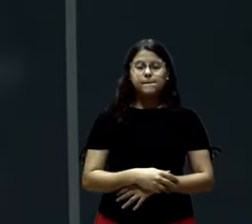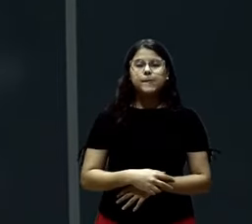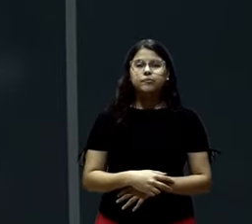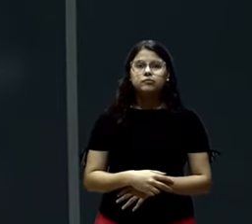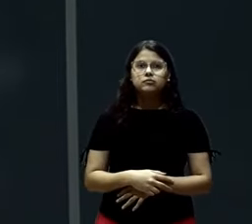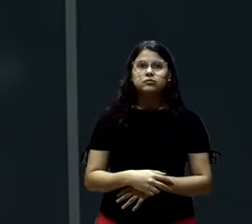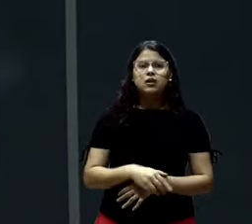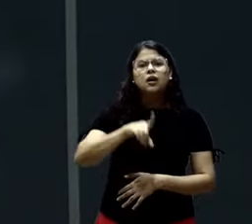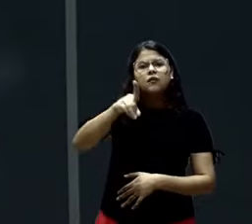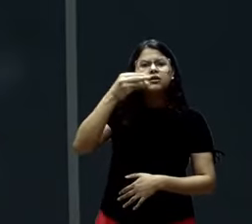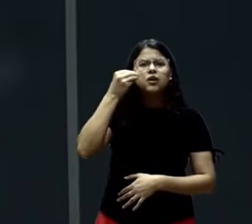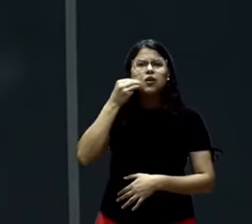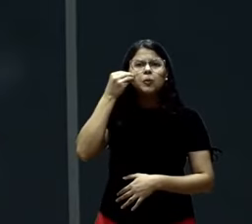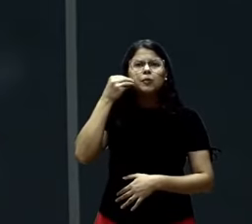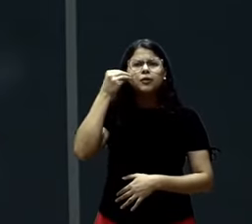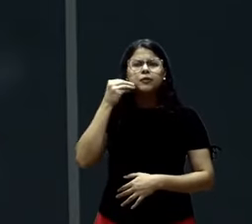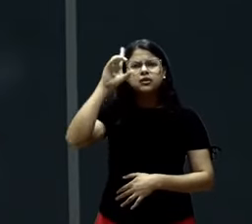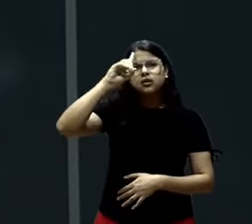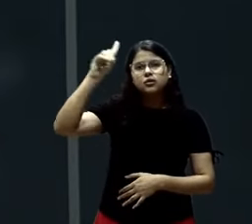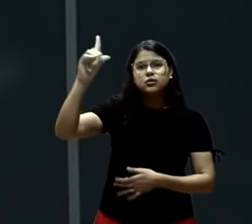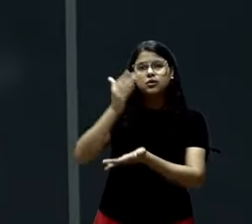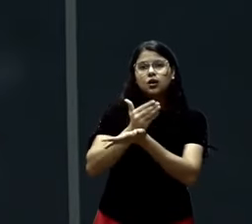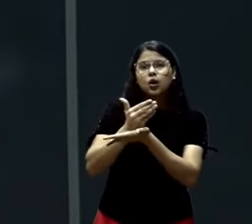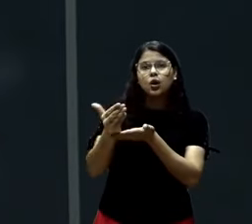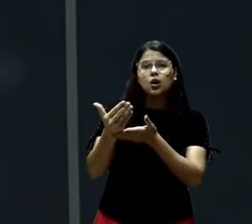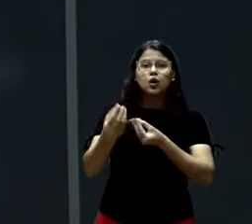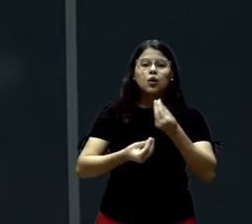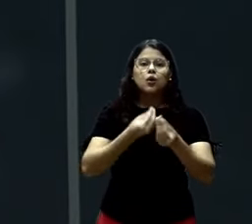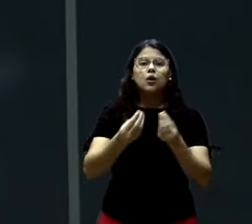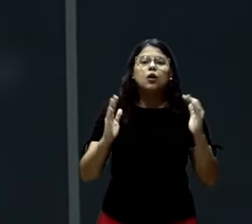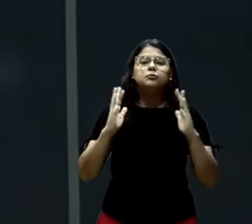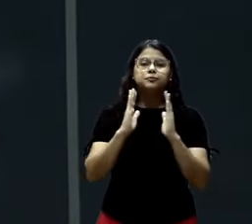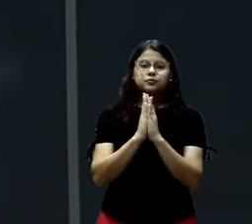Faça a experiência de começar o seu dia com oração.